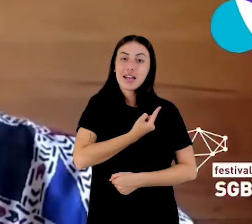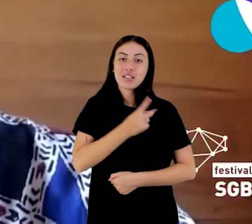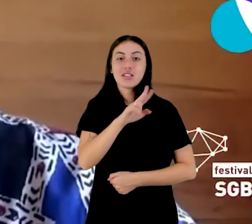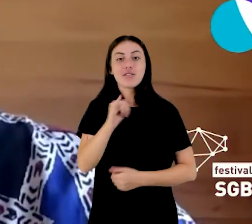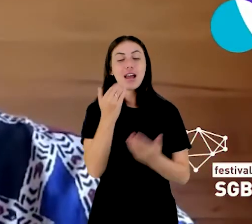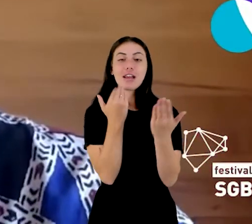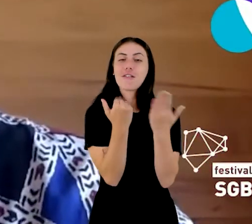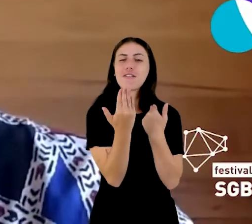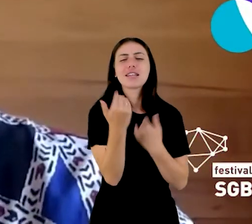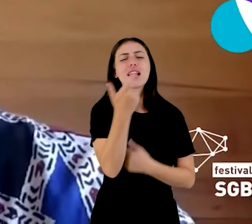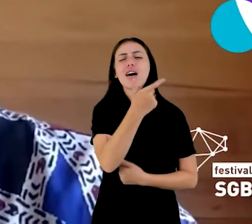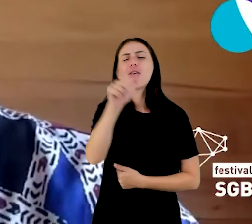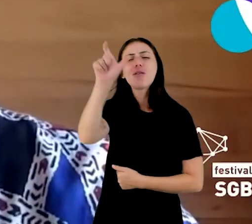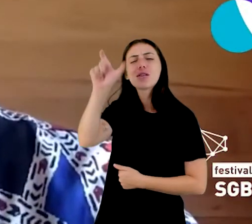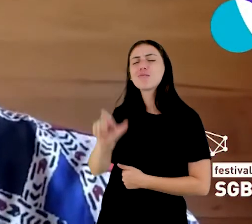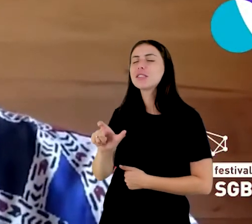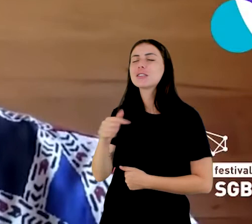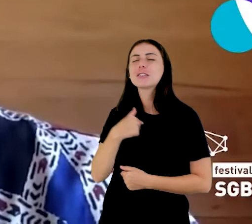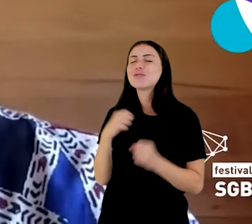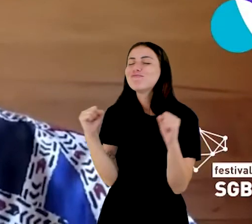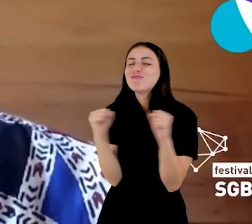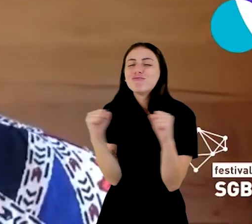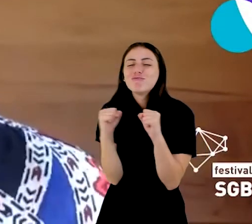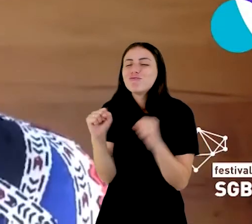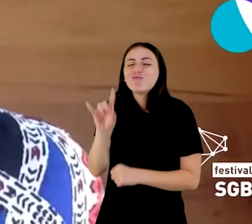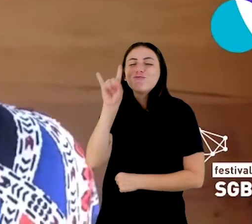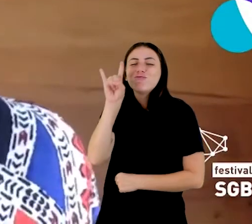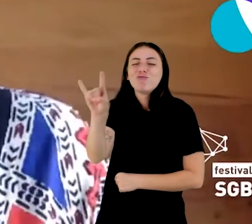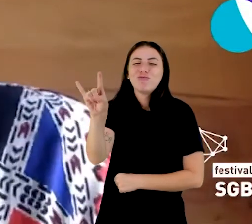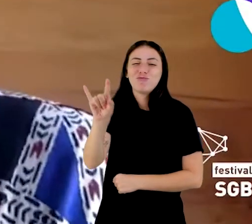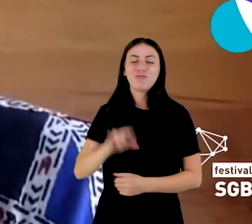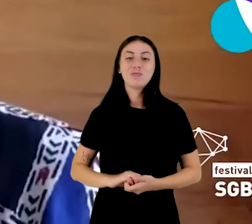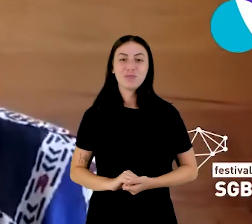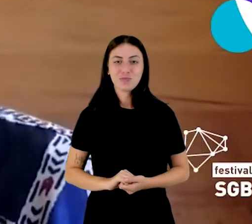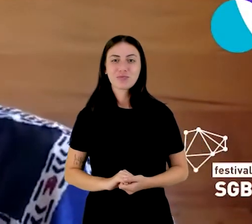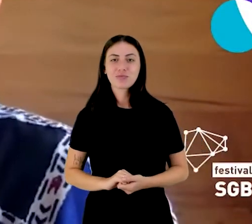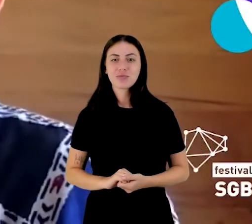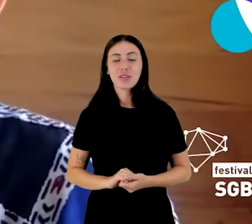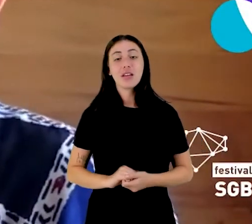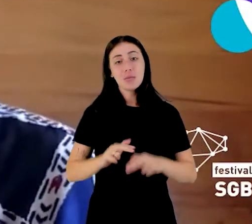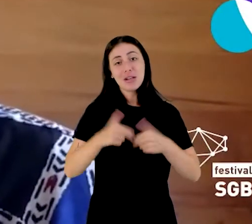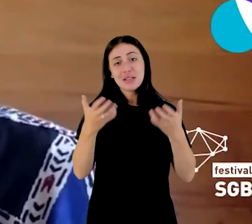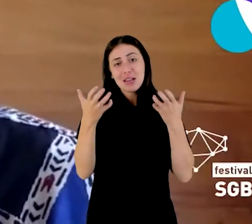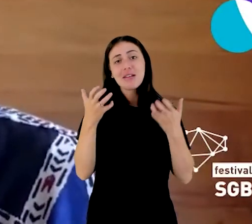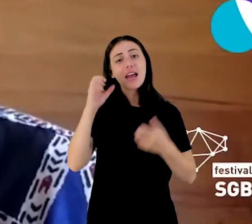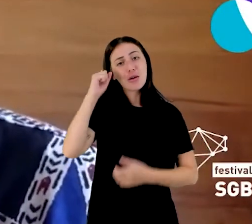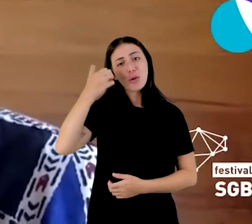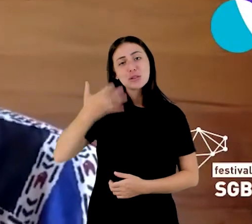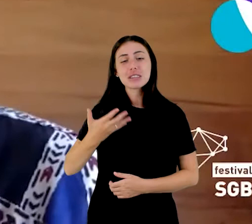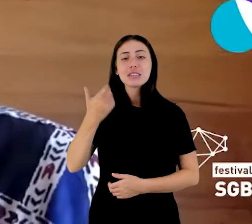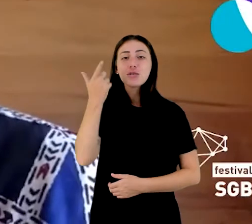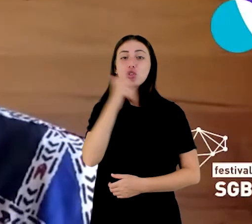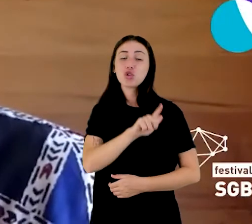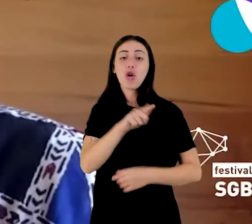beijo, bonita. Bom, pessoal, agora a gente vai conversar com outra pessoa que eu sou apaixonado também. Eu acho que, como a